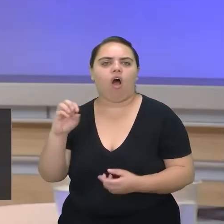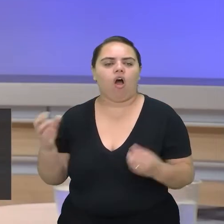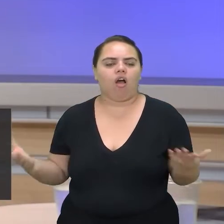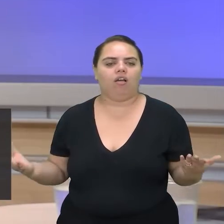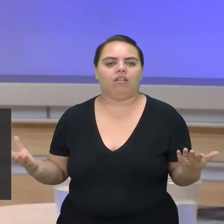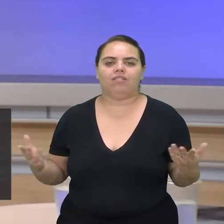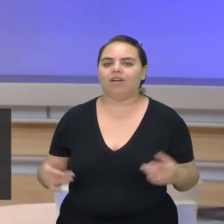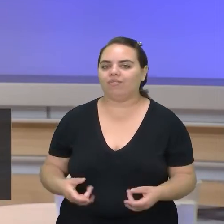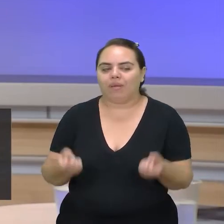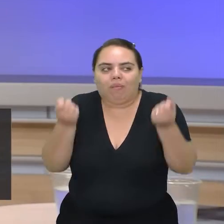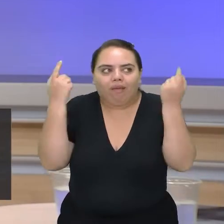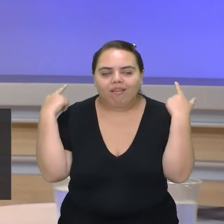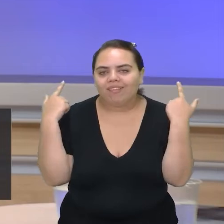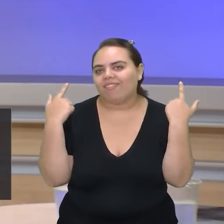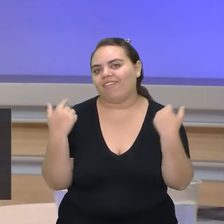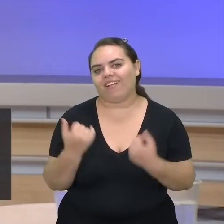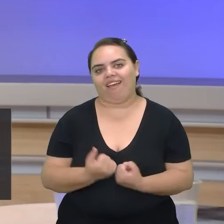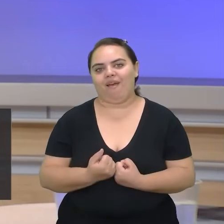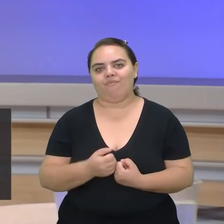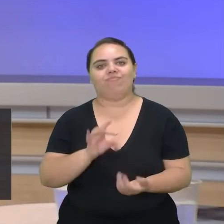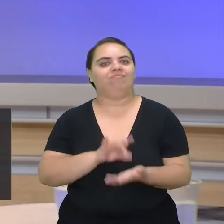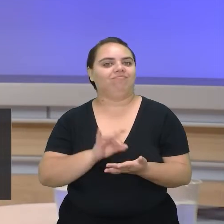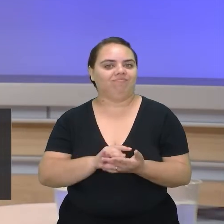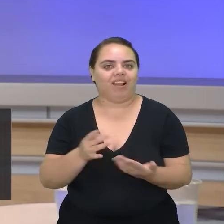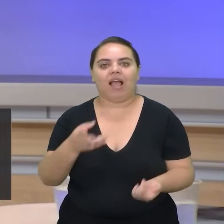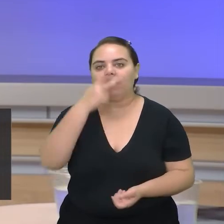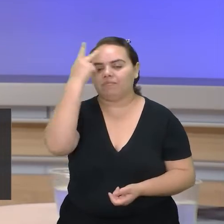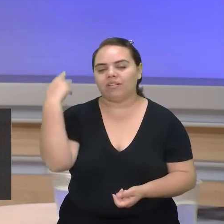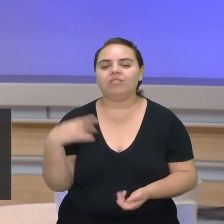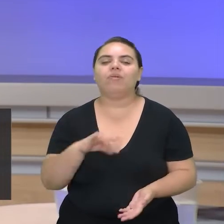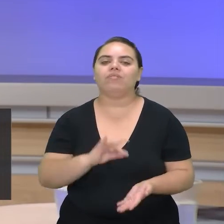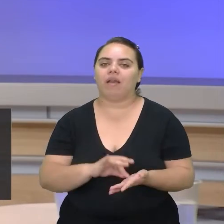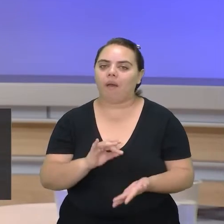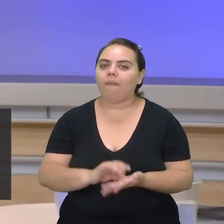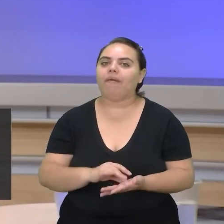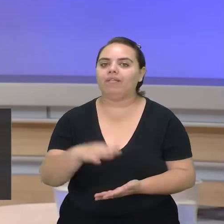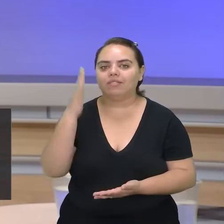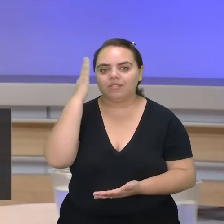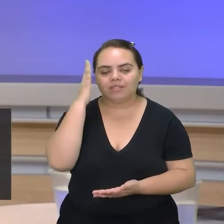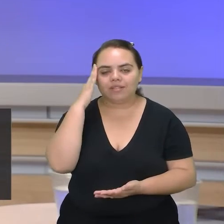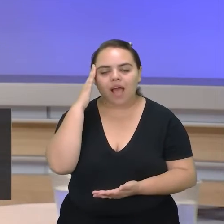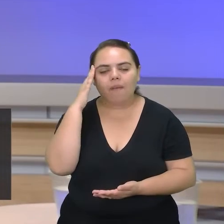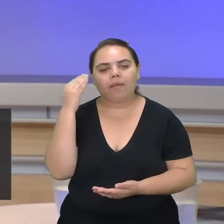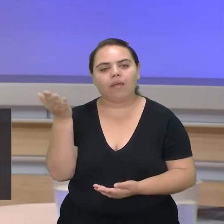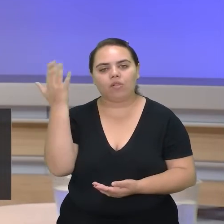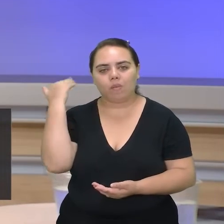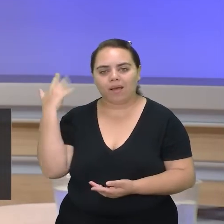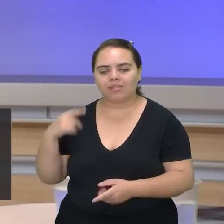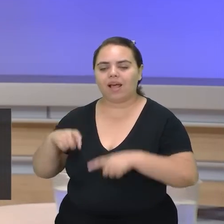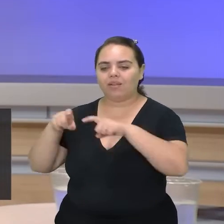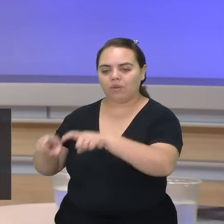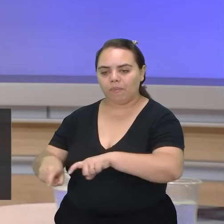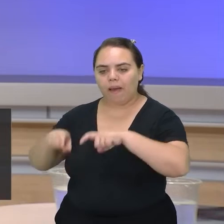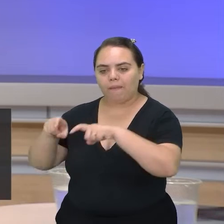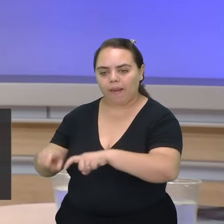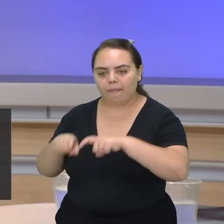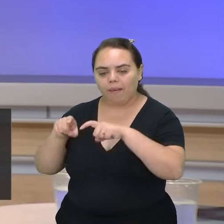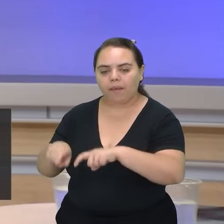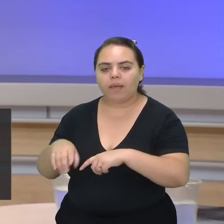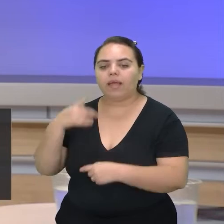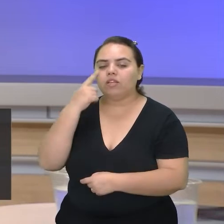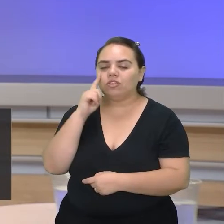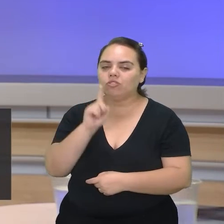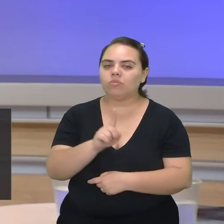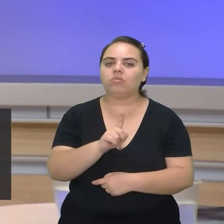tipo de fala legítima, né, de quem tem essa origem que plantava na roça e tudo mais. Então, a gente começou a olhar para